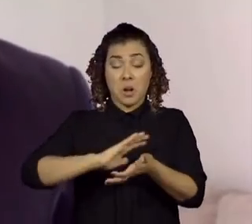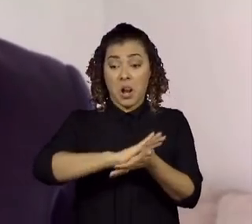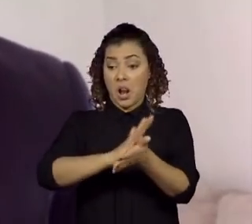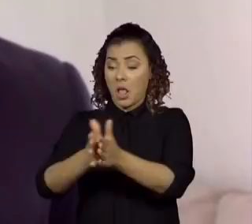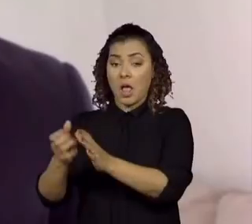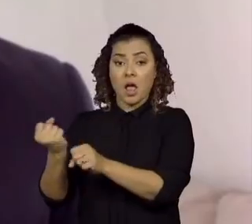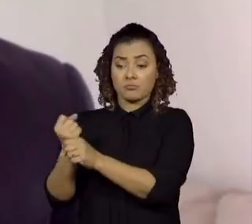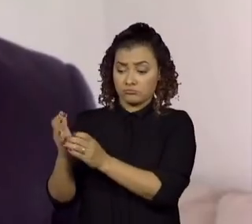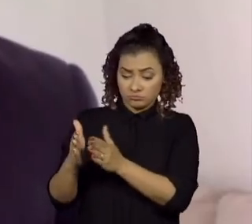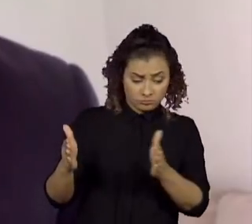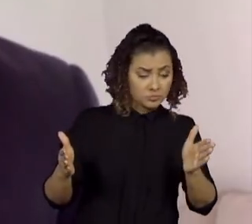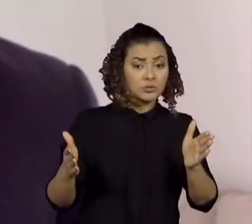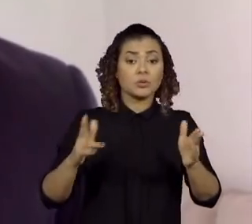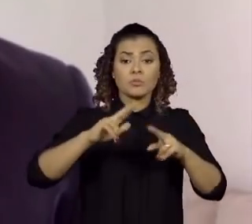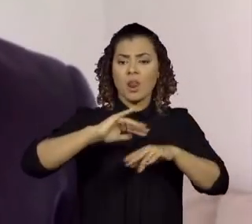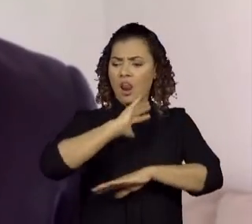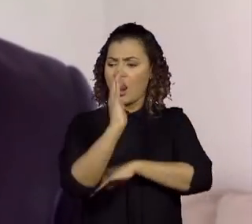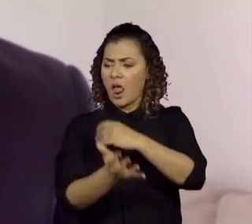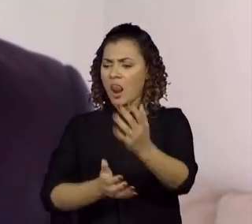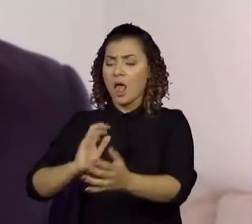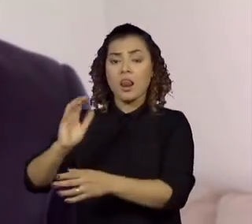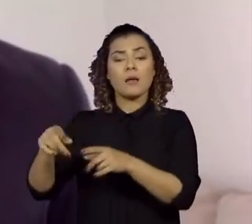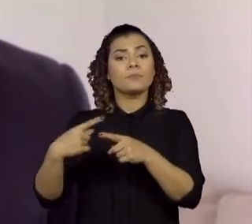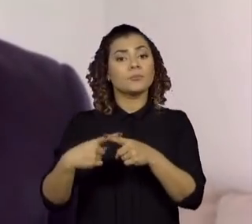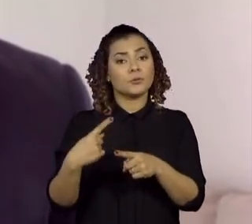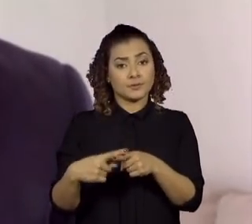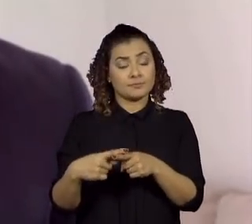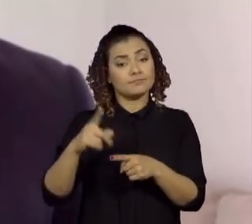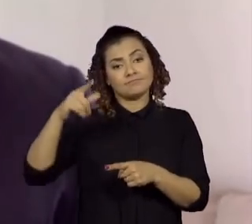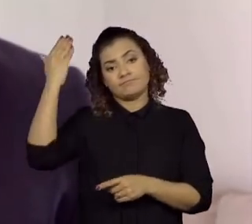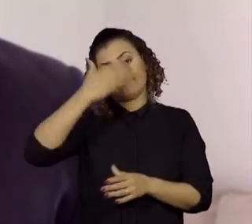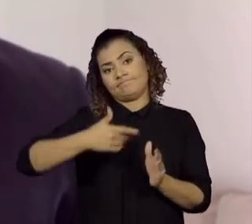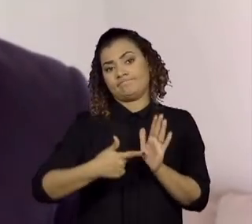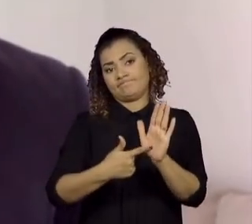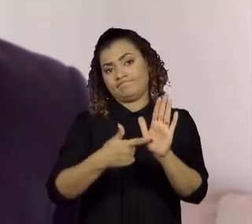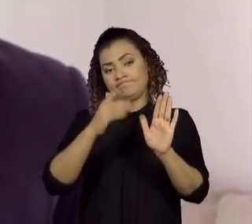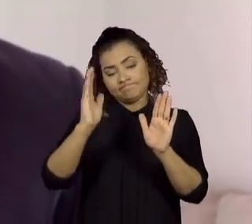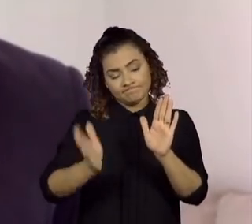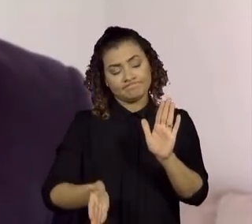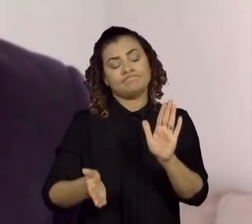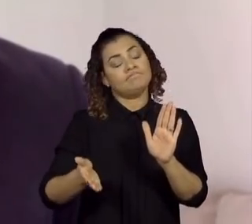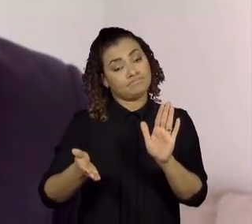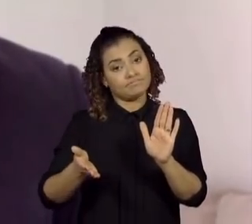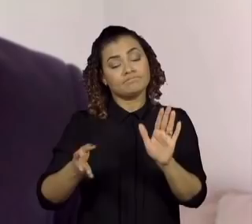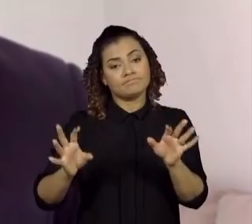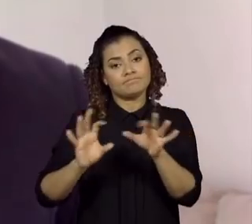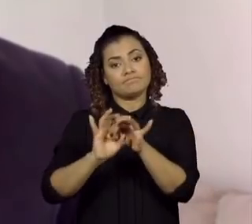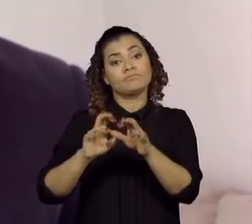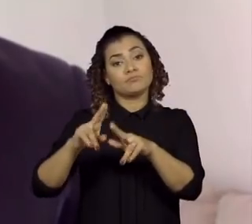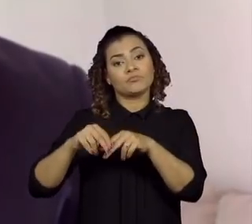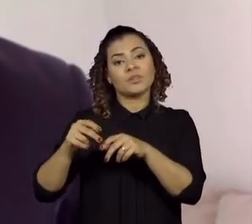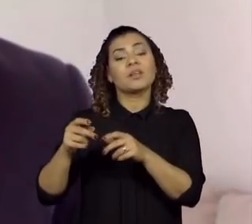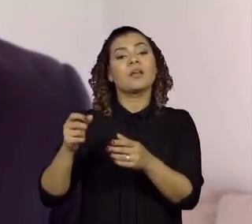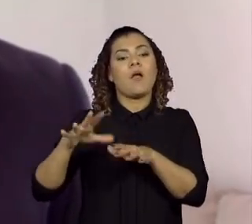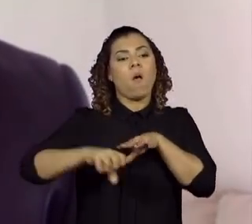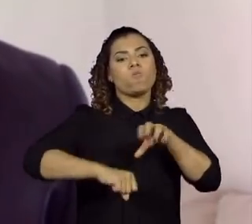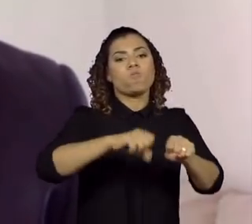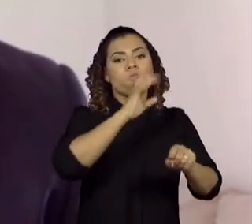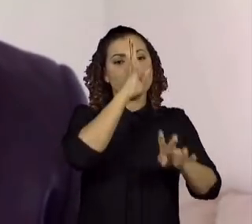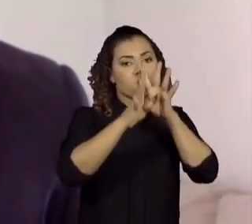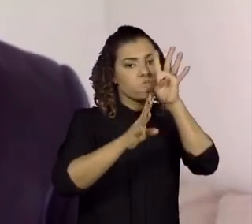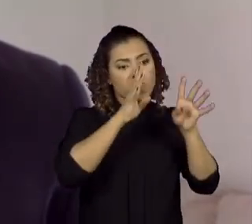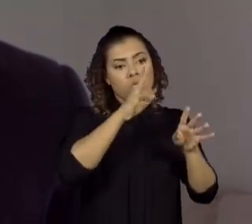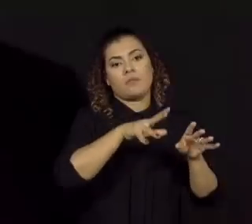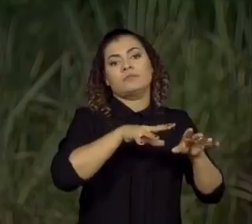últimos anos. E esse desmatamento está comprovadamente está vinculado a ocupações ilegais por parte